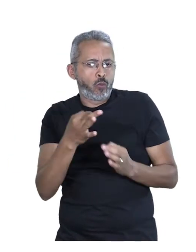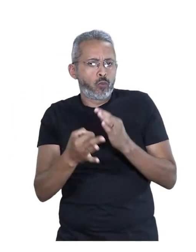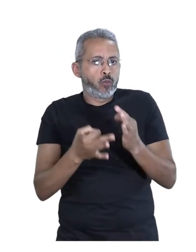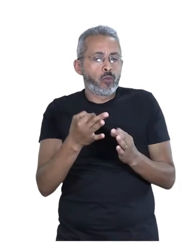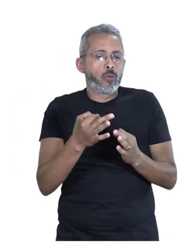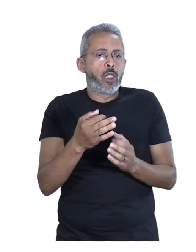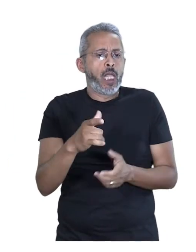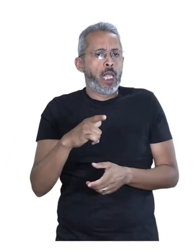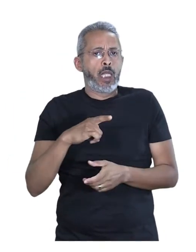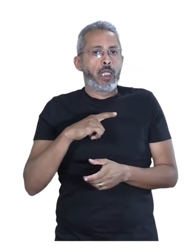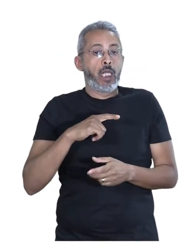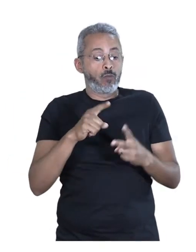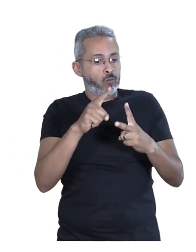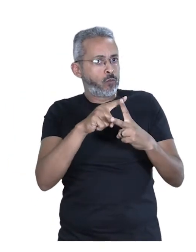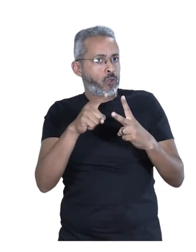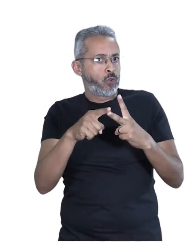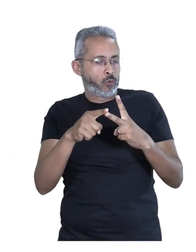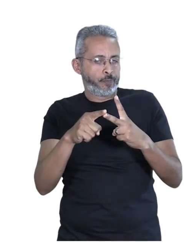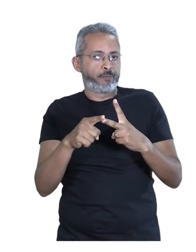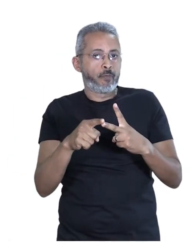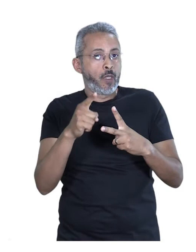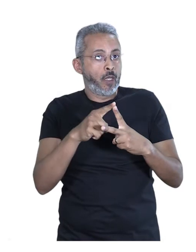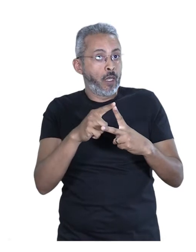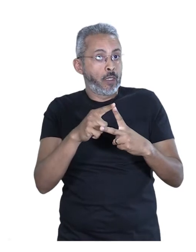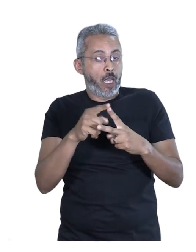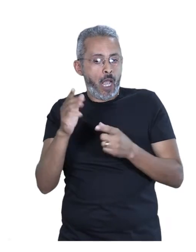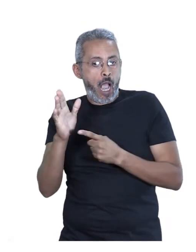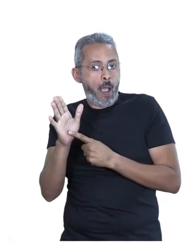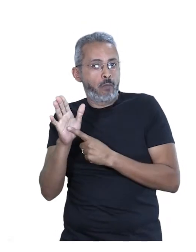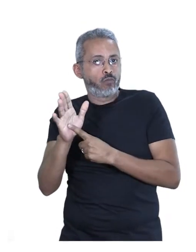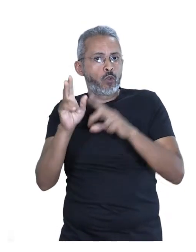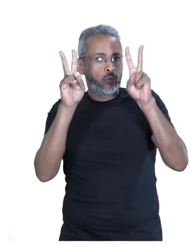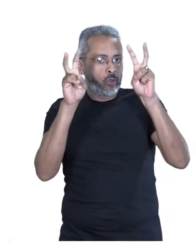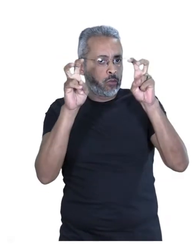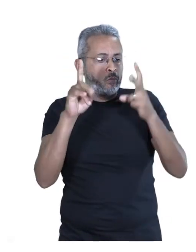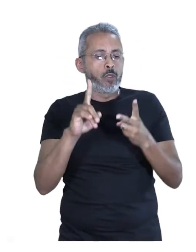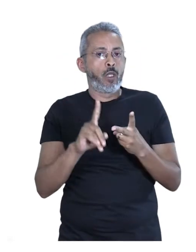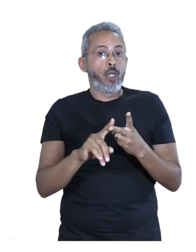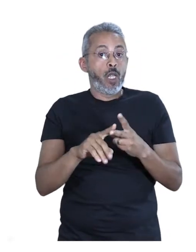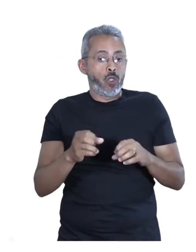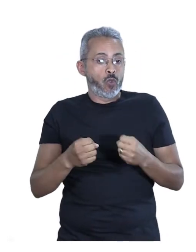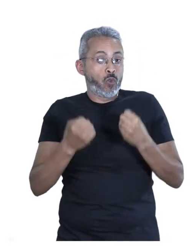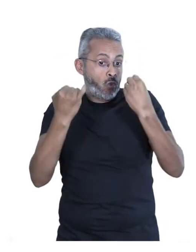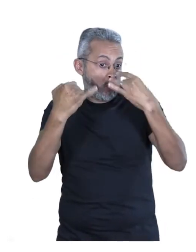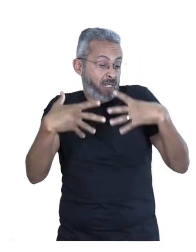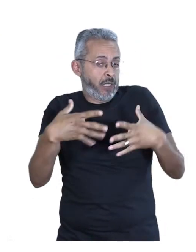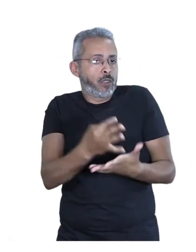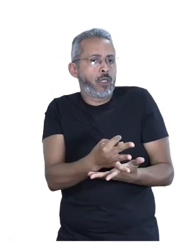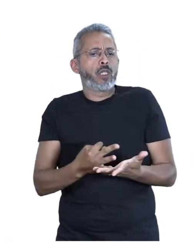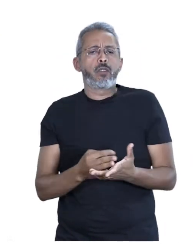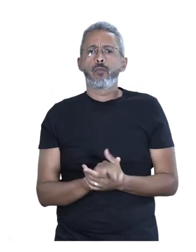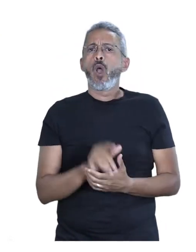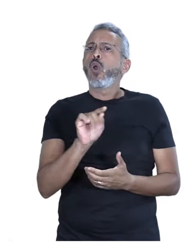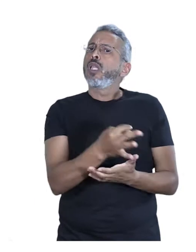argumentativo deve conter duas partes: a apresentação do tema e a explicitação da tese. Mas o que